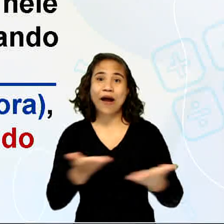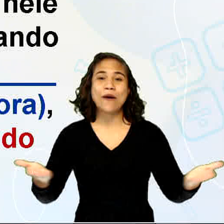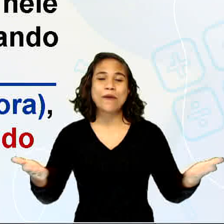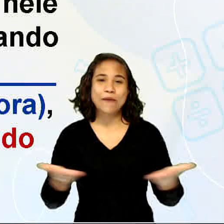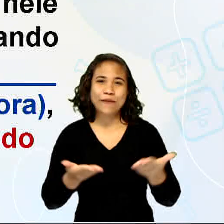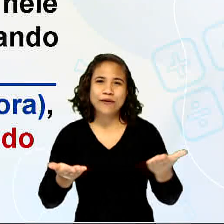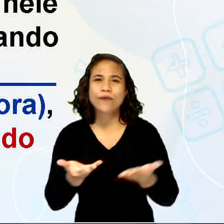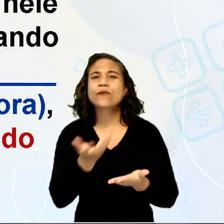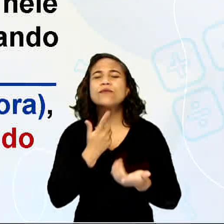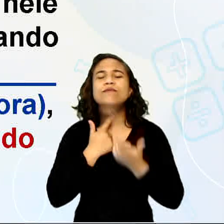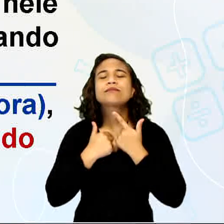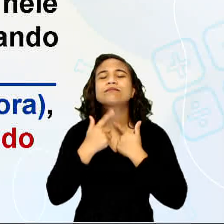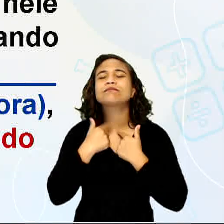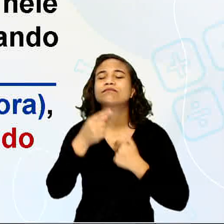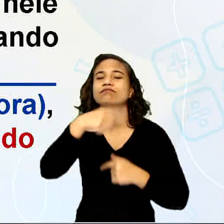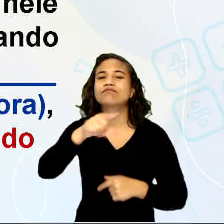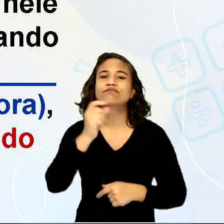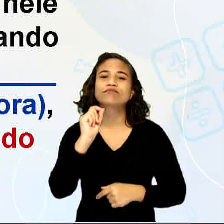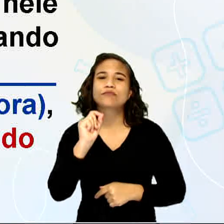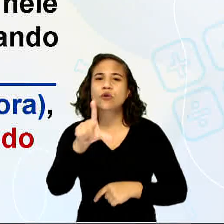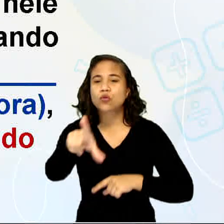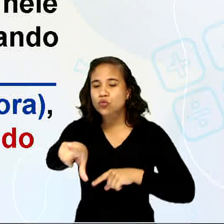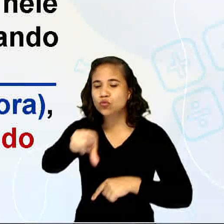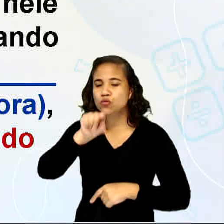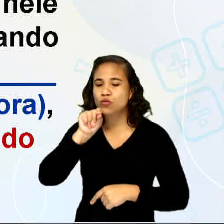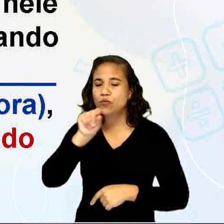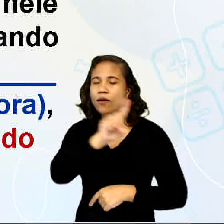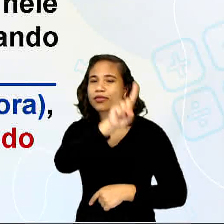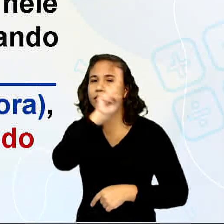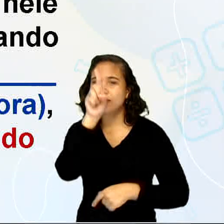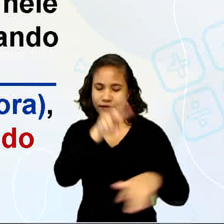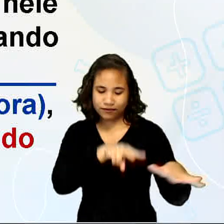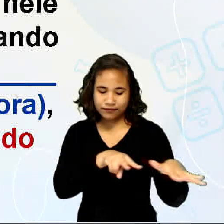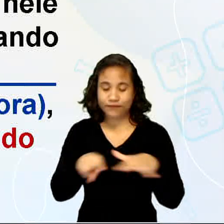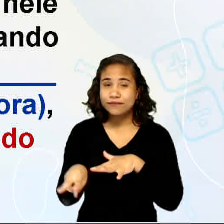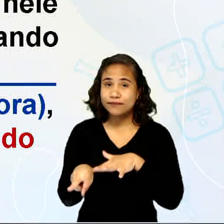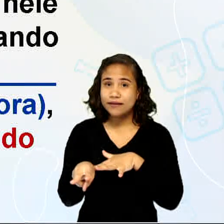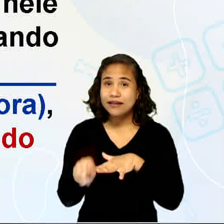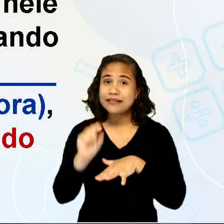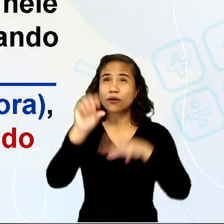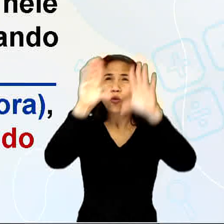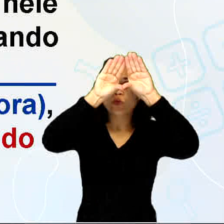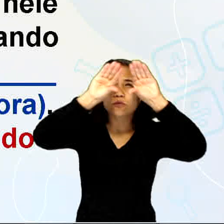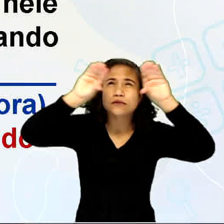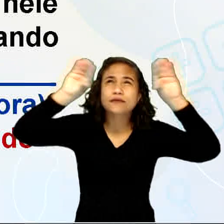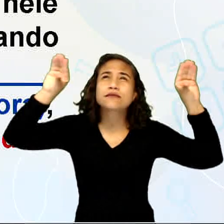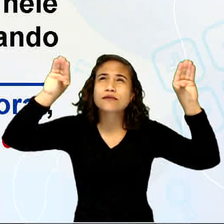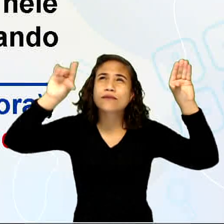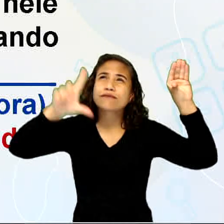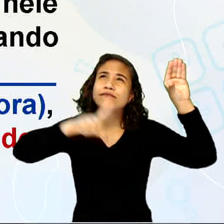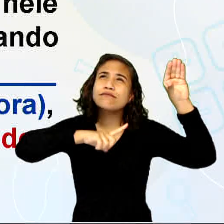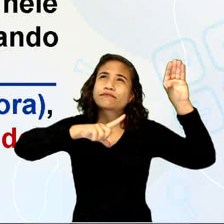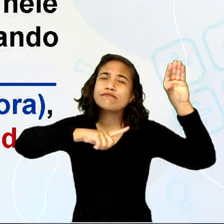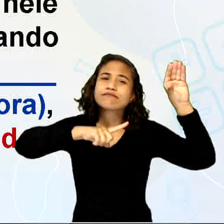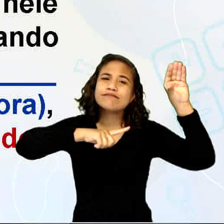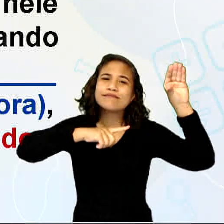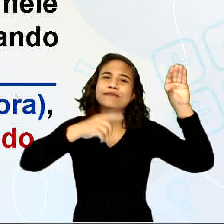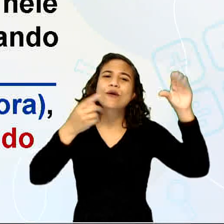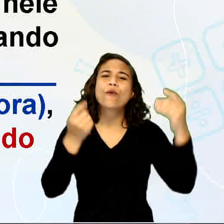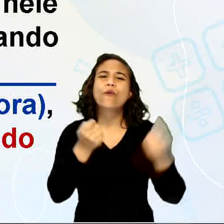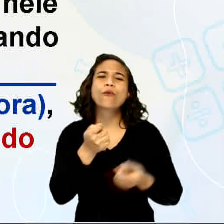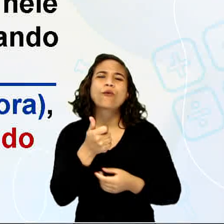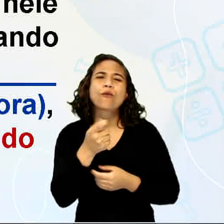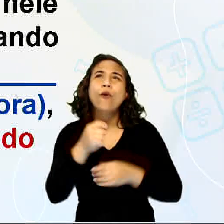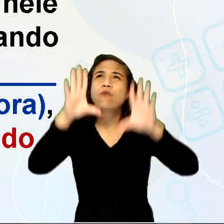que eu quero de vocês? Olha só. Escolha um dia na semana em que o céu esteja com a menor quantidade